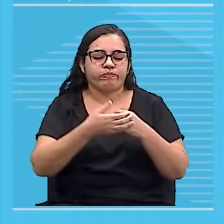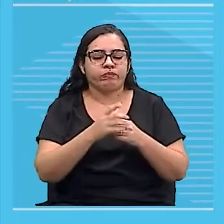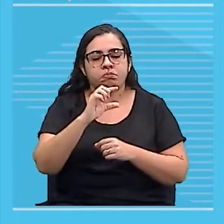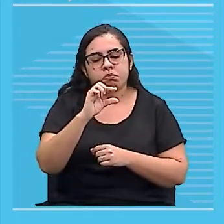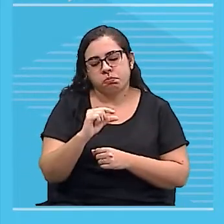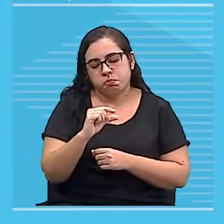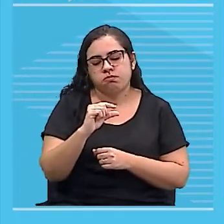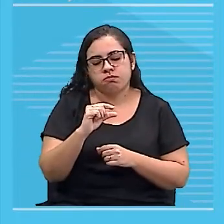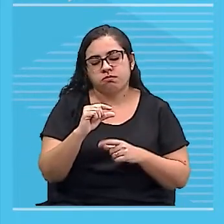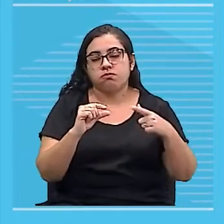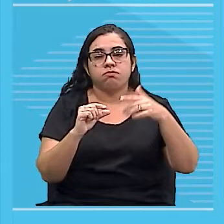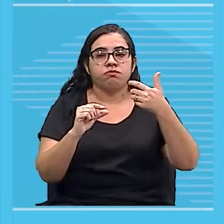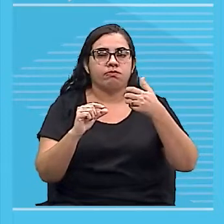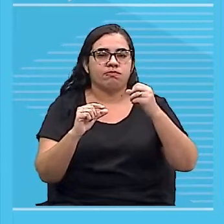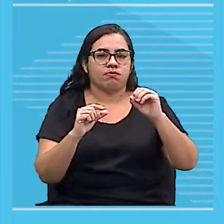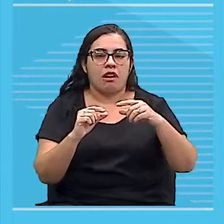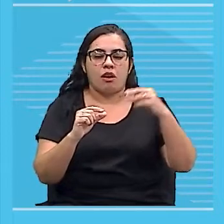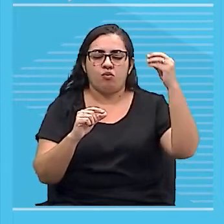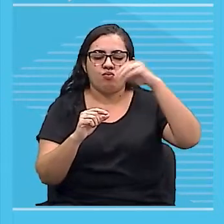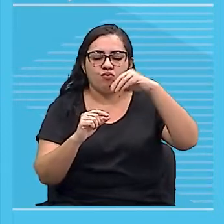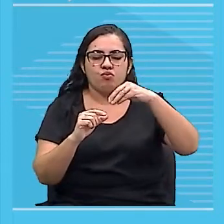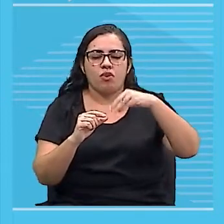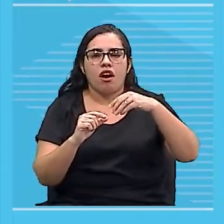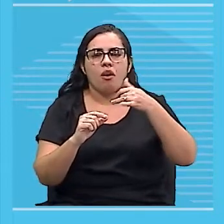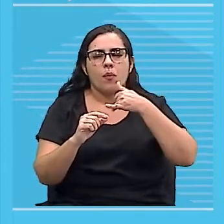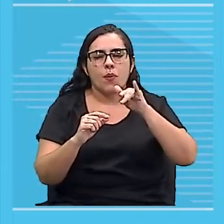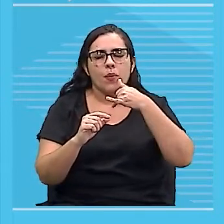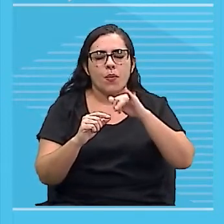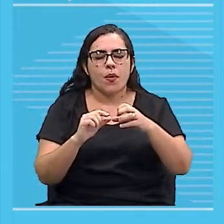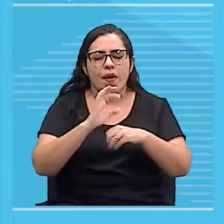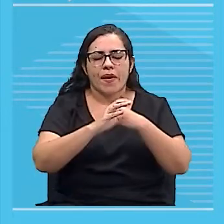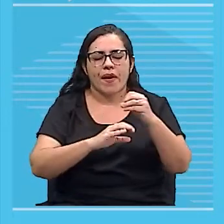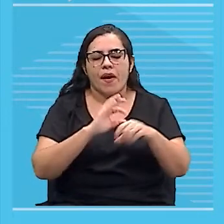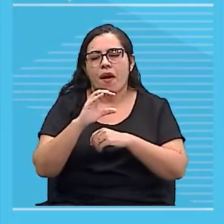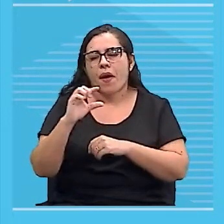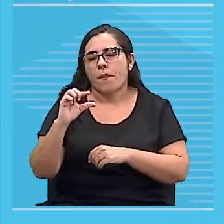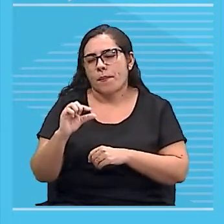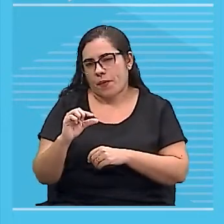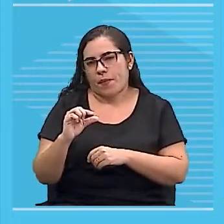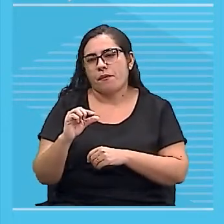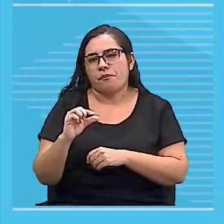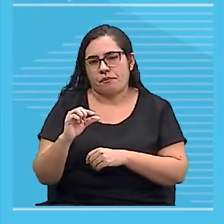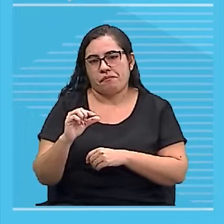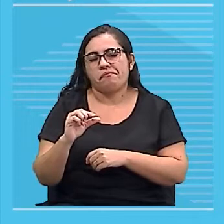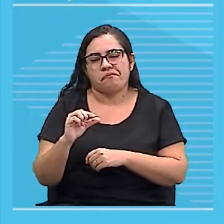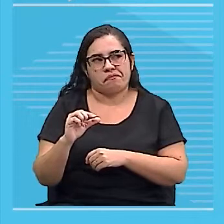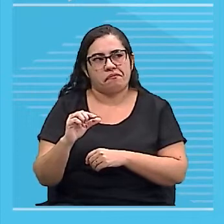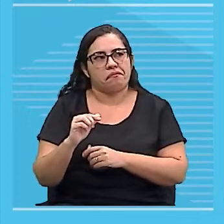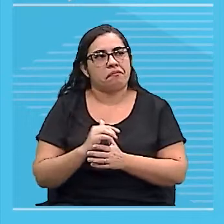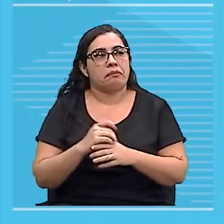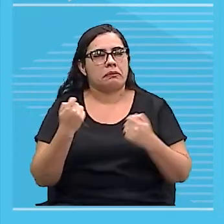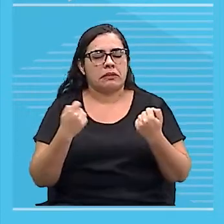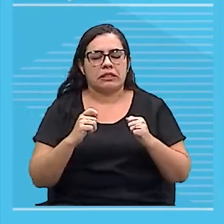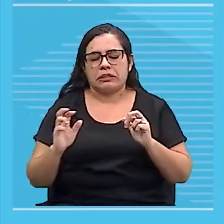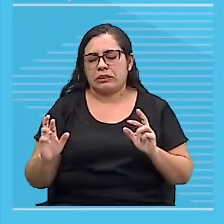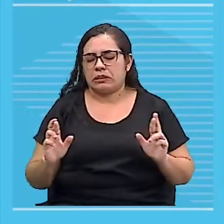pequeno, ele vai guardar menos carga. Ok? Então, eu sempre associo